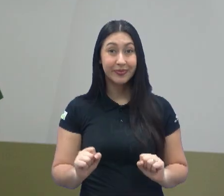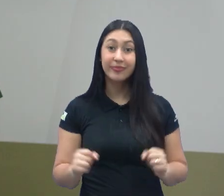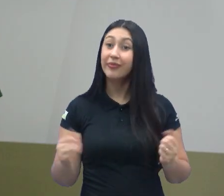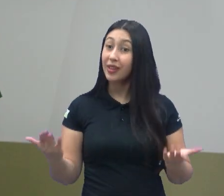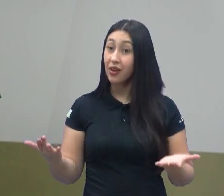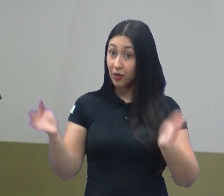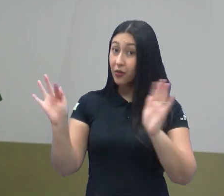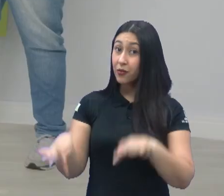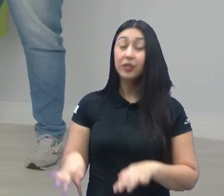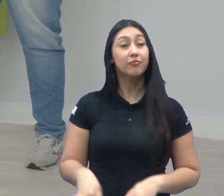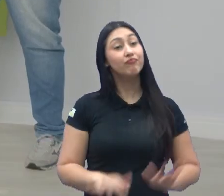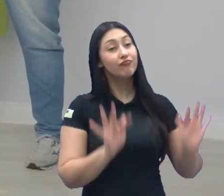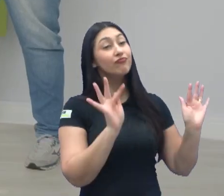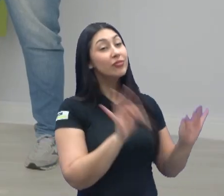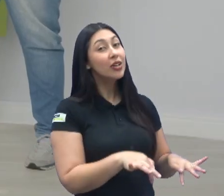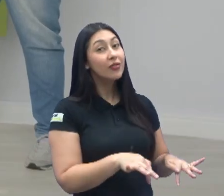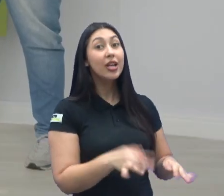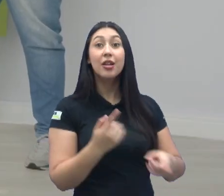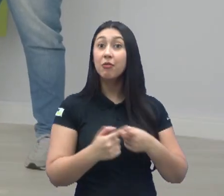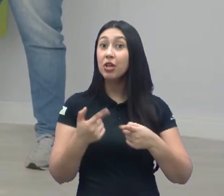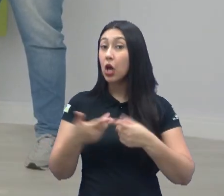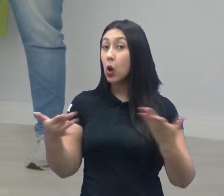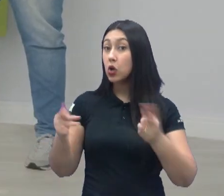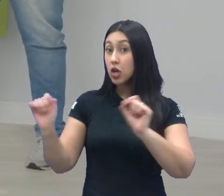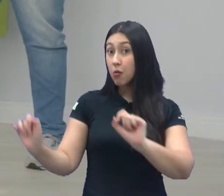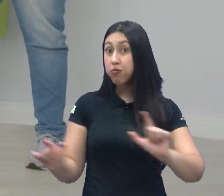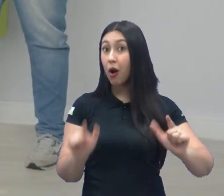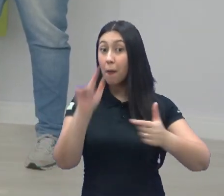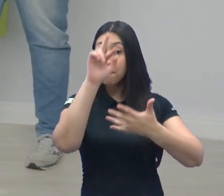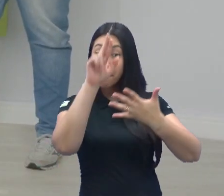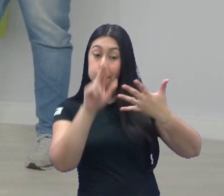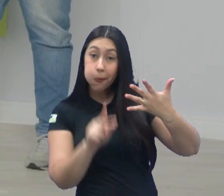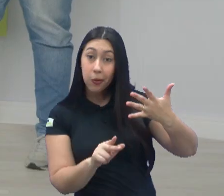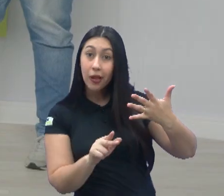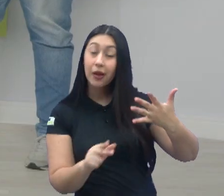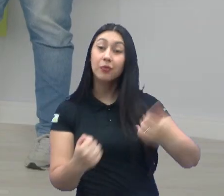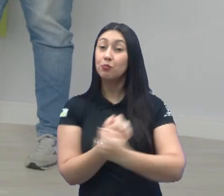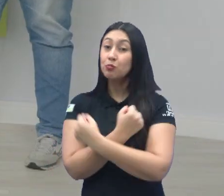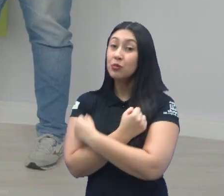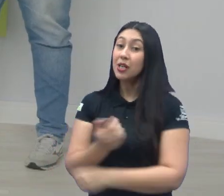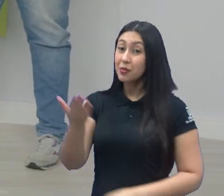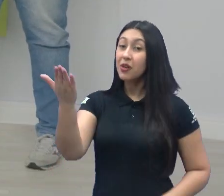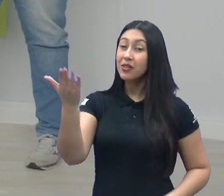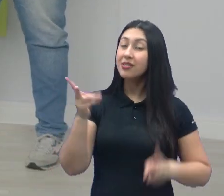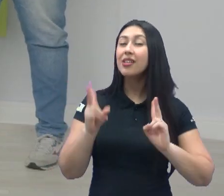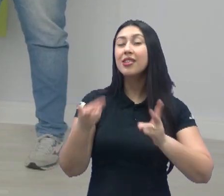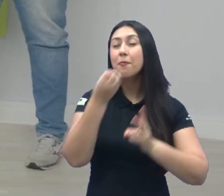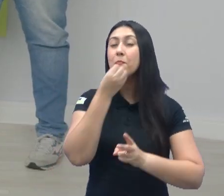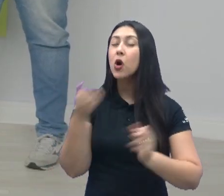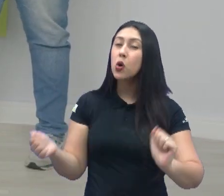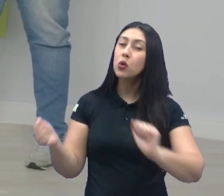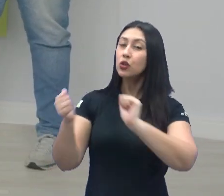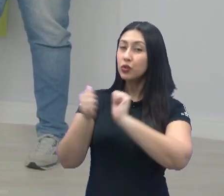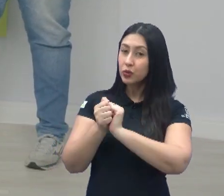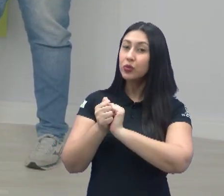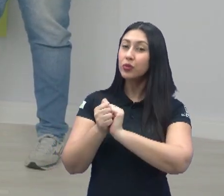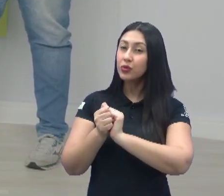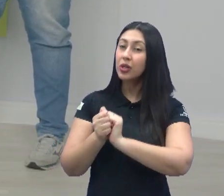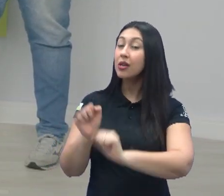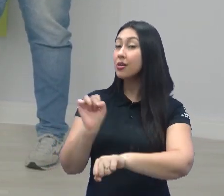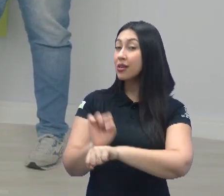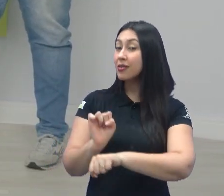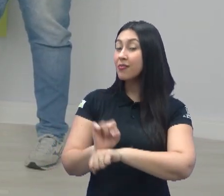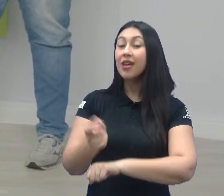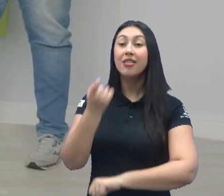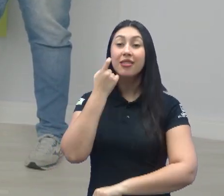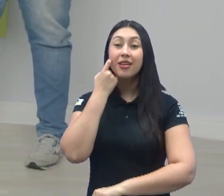embora? Partiu, Vieira. Vamos embora que o programa hoje foi recheadaço. Paulito, grande abraço para você, sempre bom tê-lo aqui no nosso Hora do Esporte. Te aguardo na